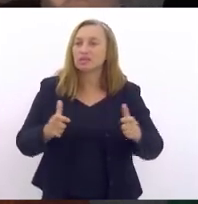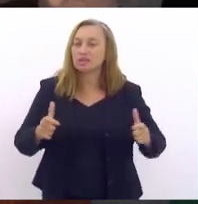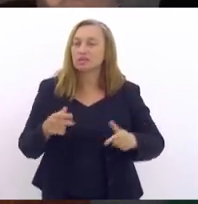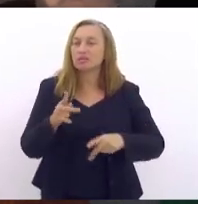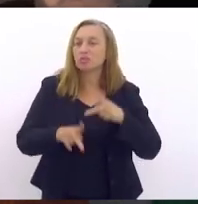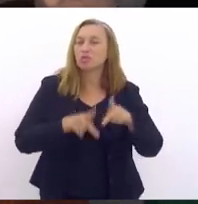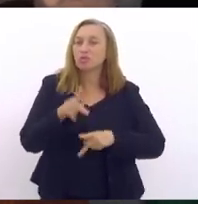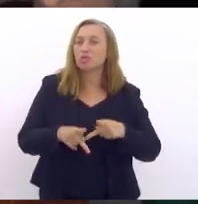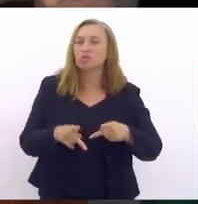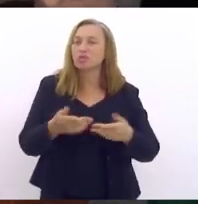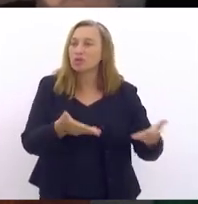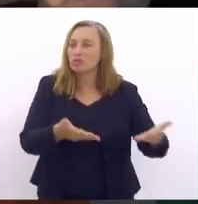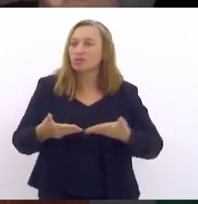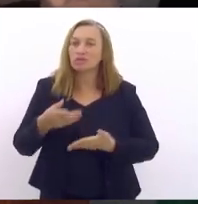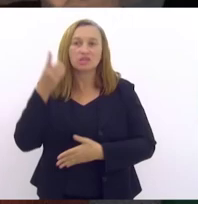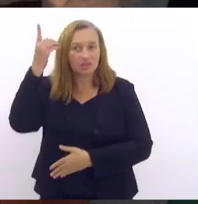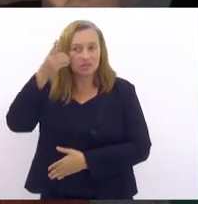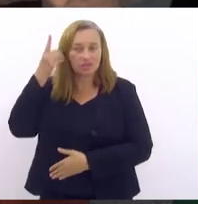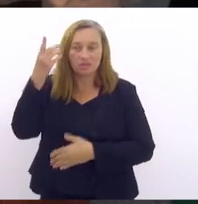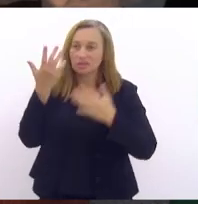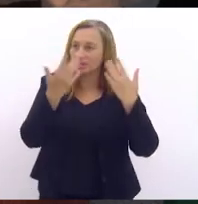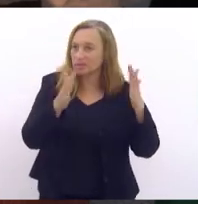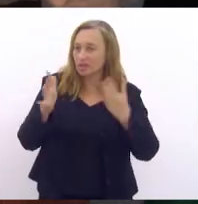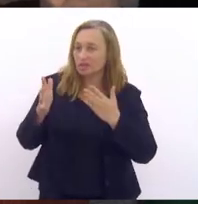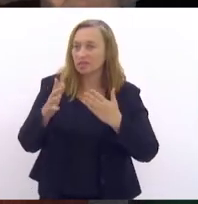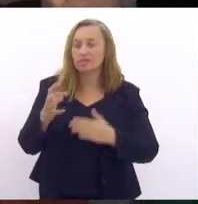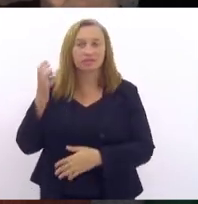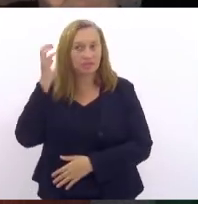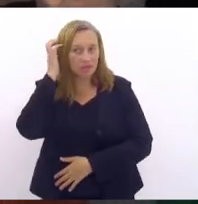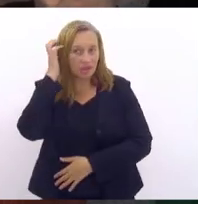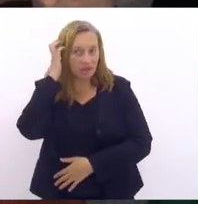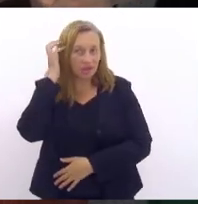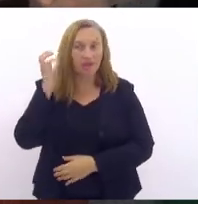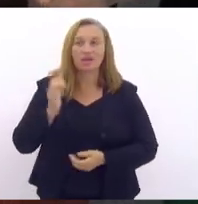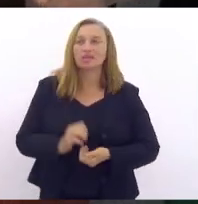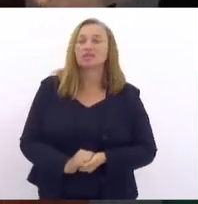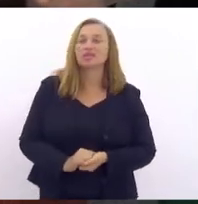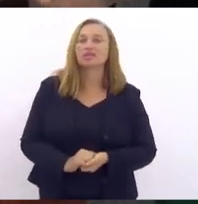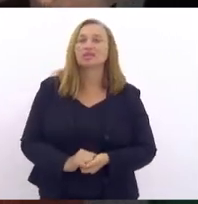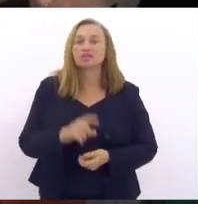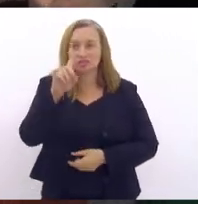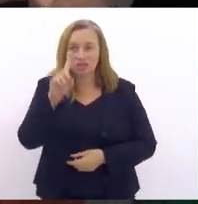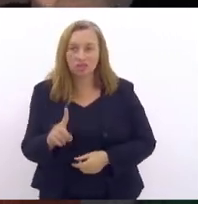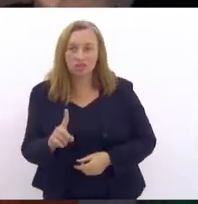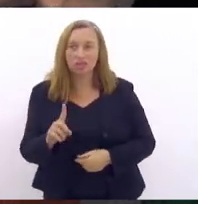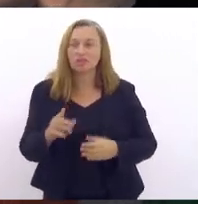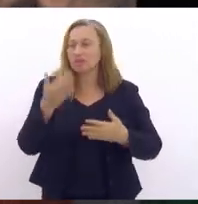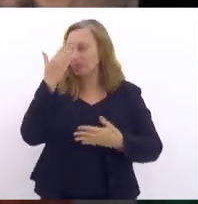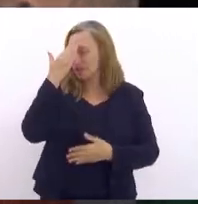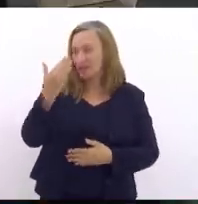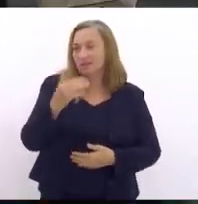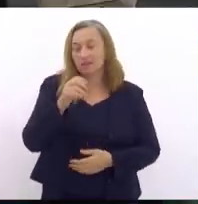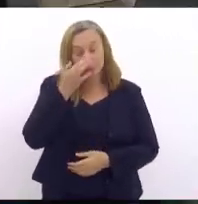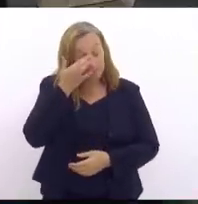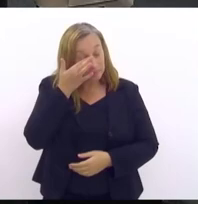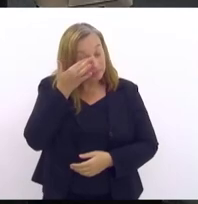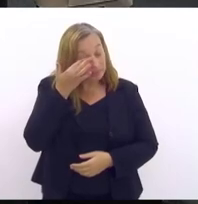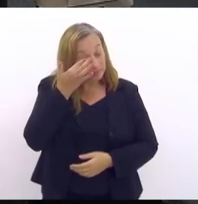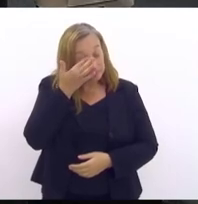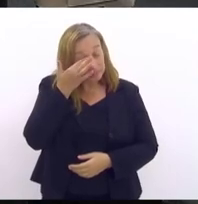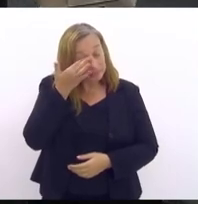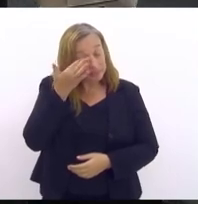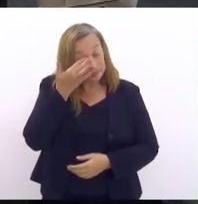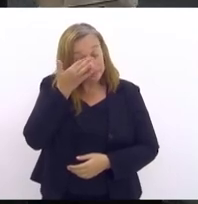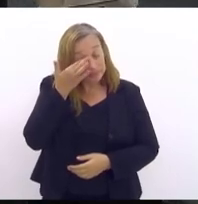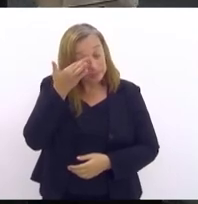aqui aos deputados, parabenizar aí os dirigentes da rádio, os diretores e a todos. Muito obrigada. Obrigado, tia Ju.